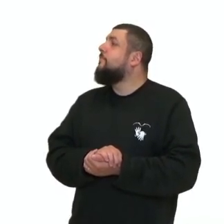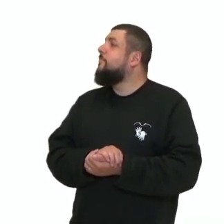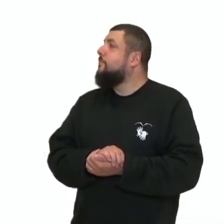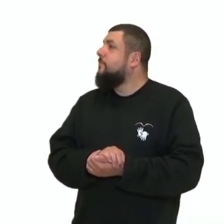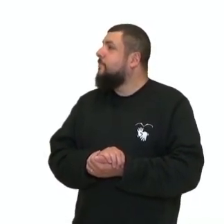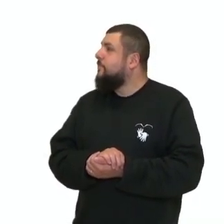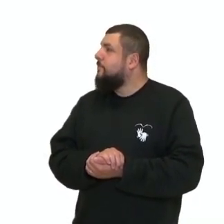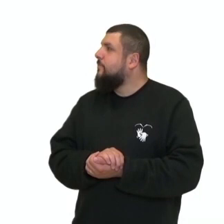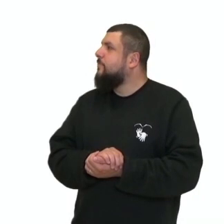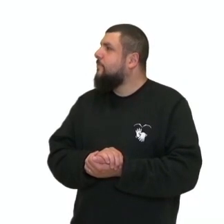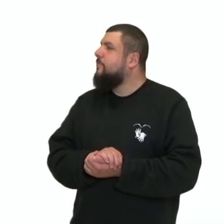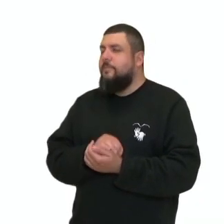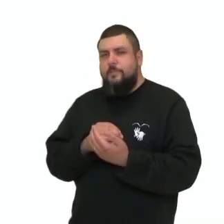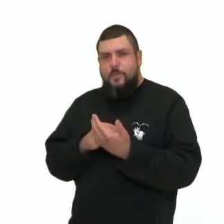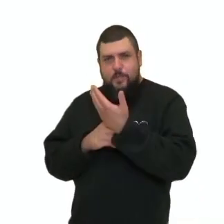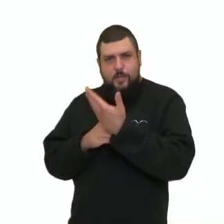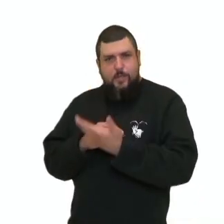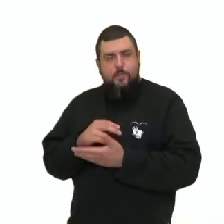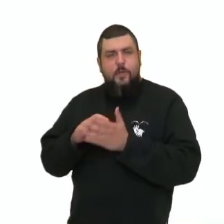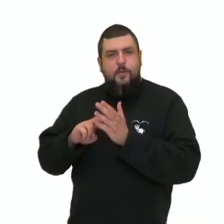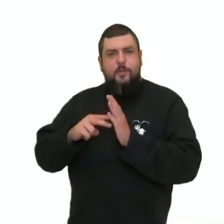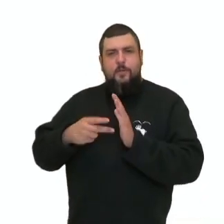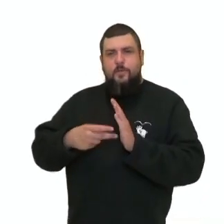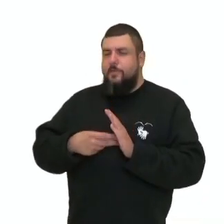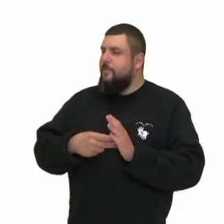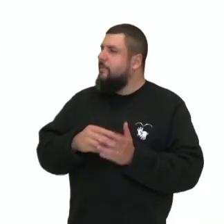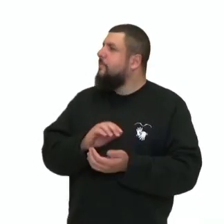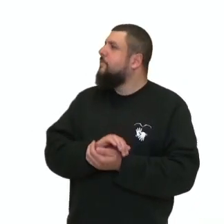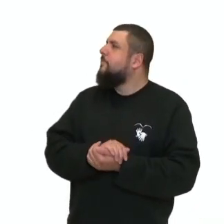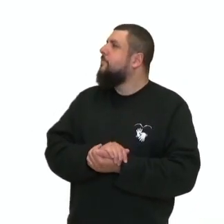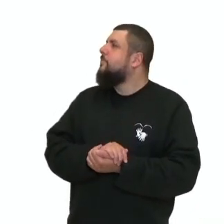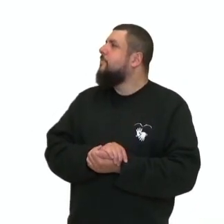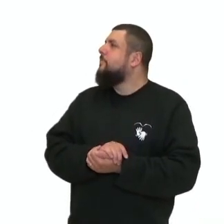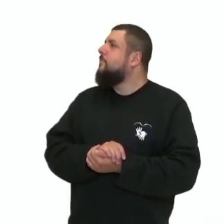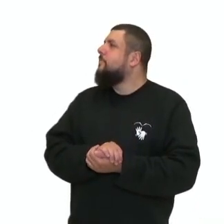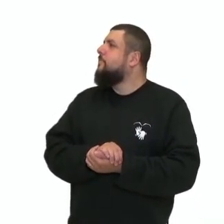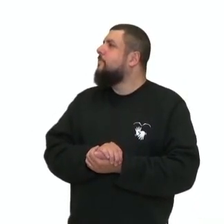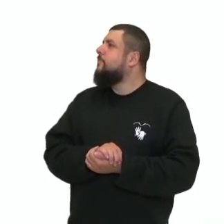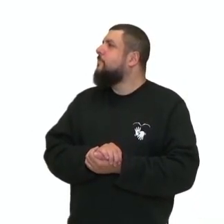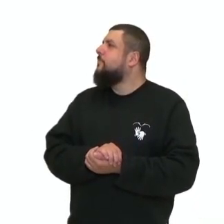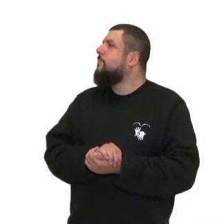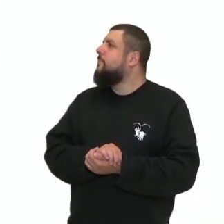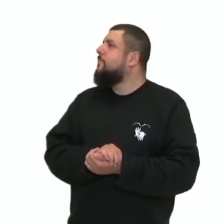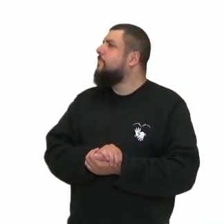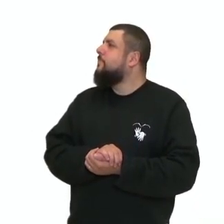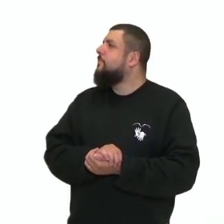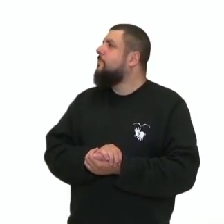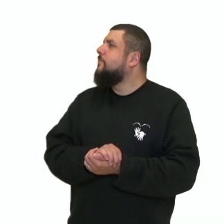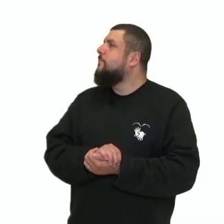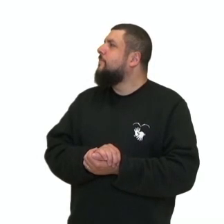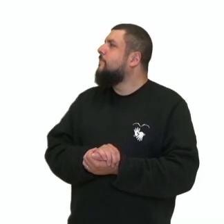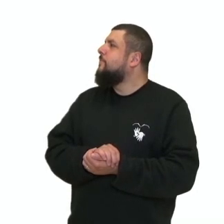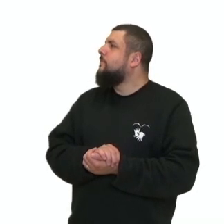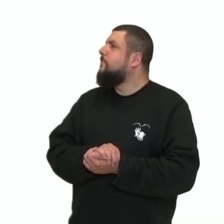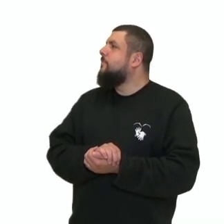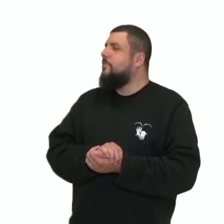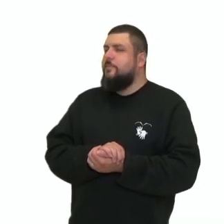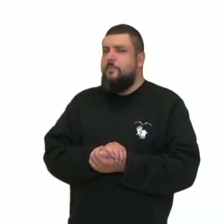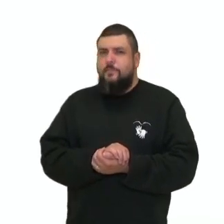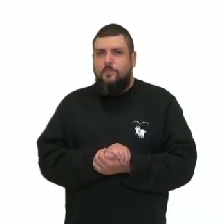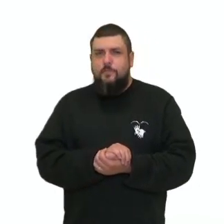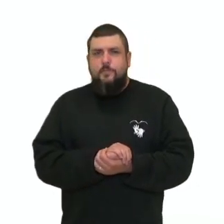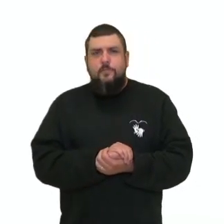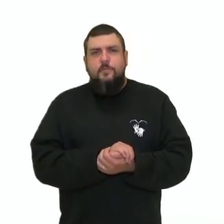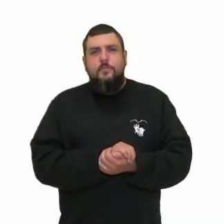desenhos muito parecidos, em que há pequenos detalhes diferentes entre um desenho e o